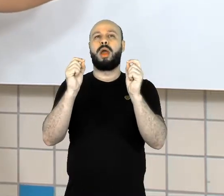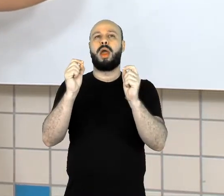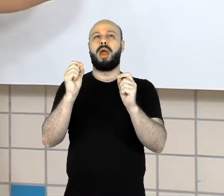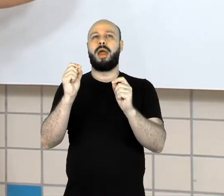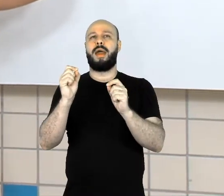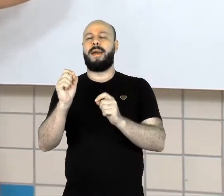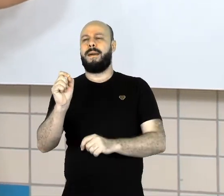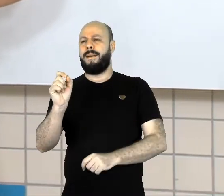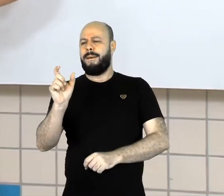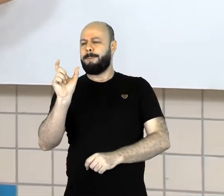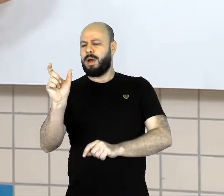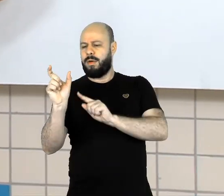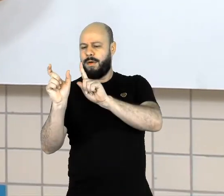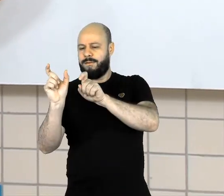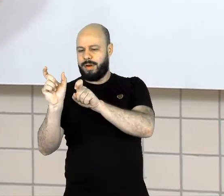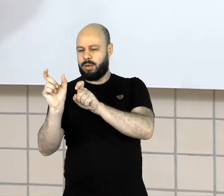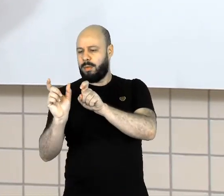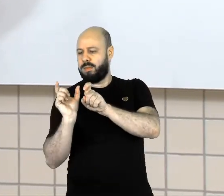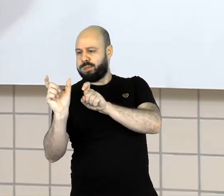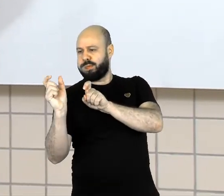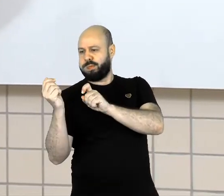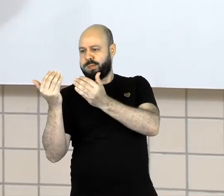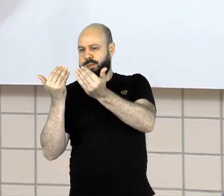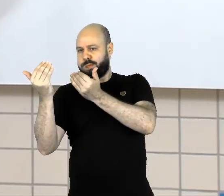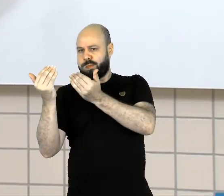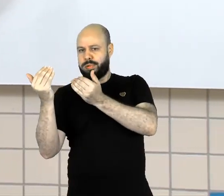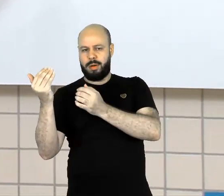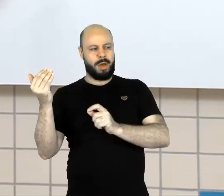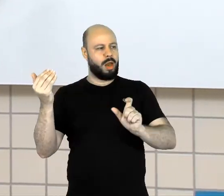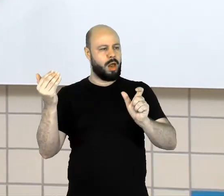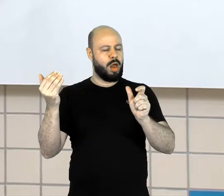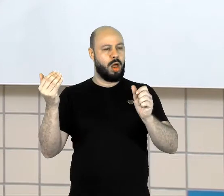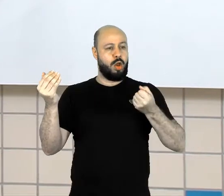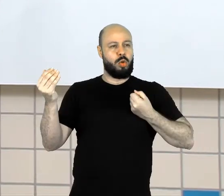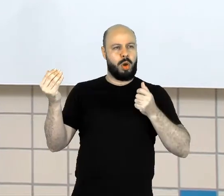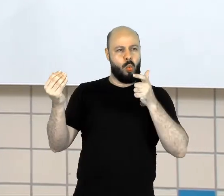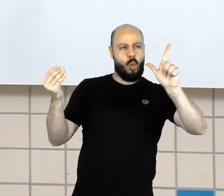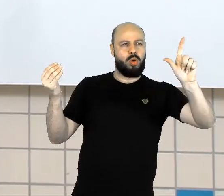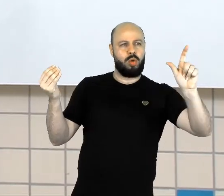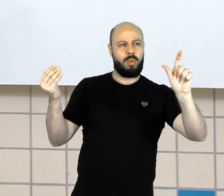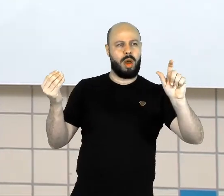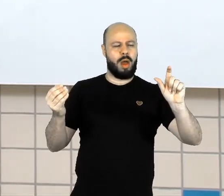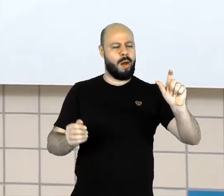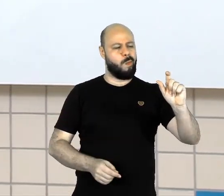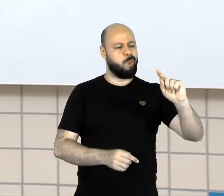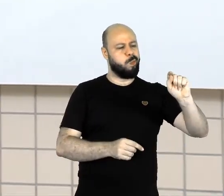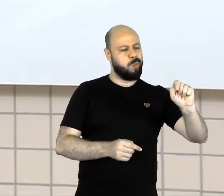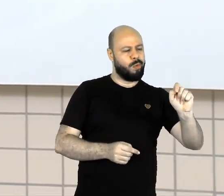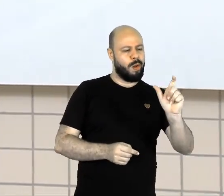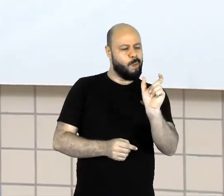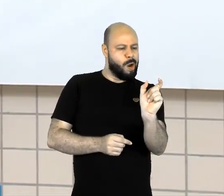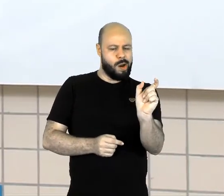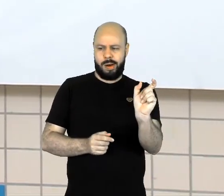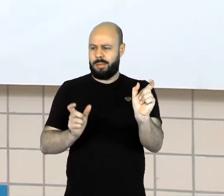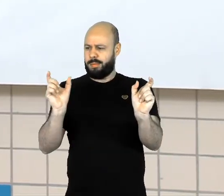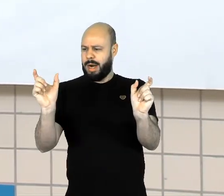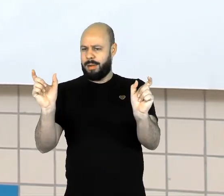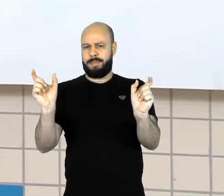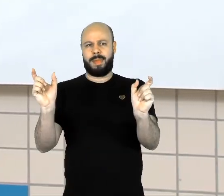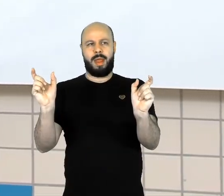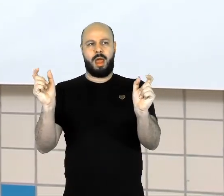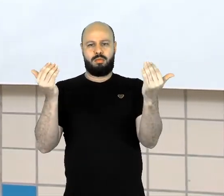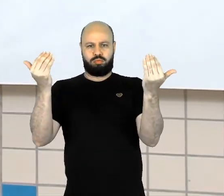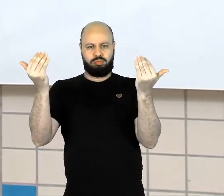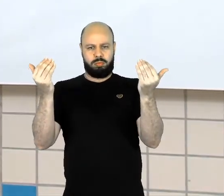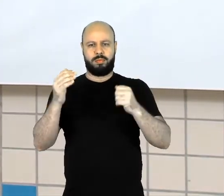inteira. Ou seja, você vai comparar o que tem antes da vírgula. E eu te digo para facilitar